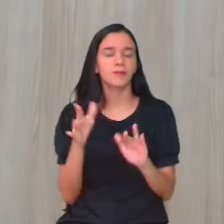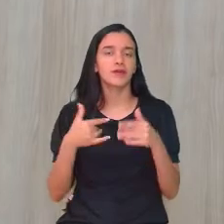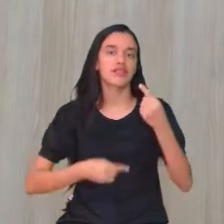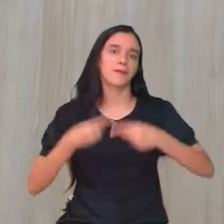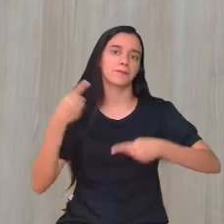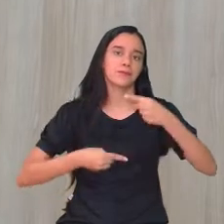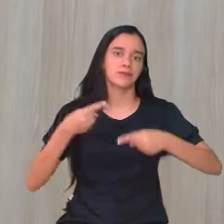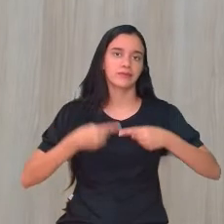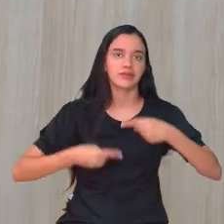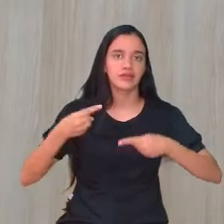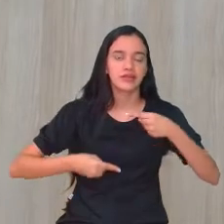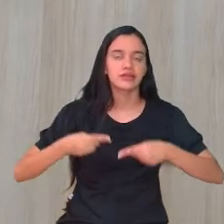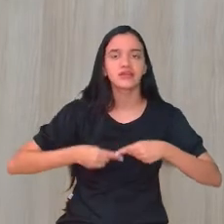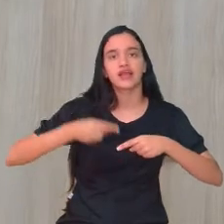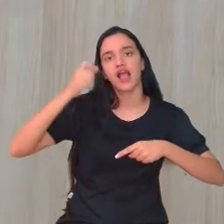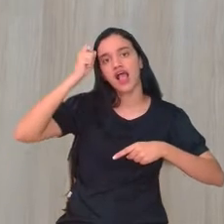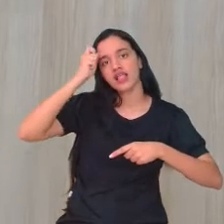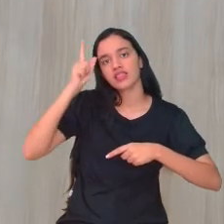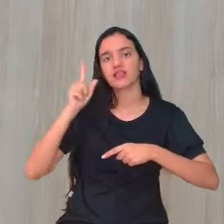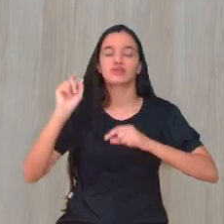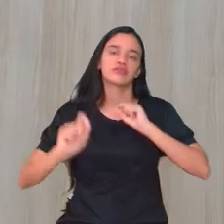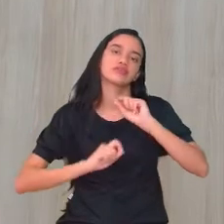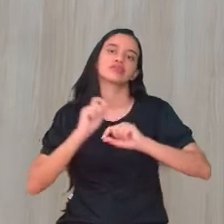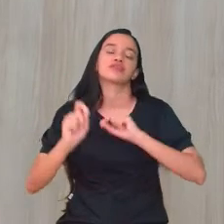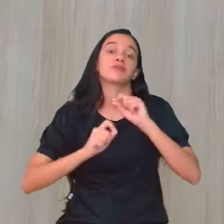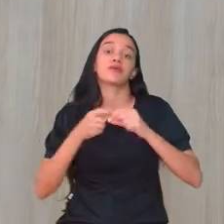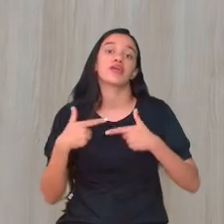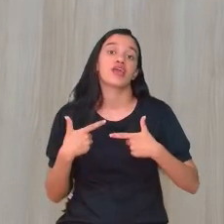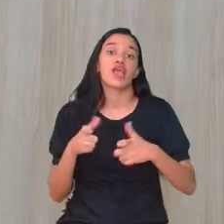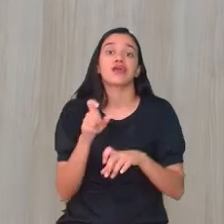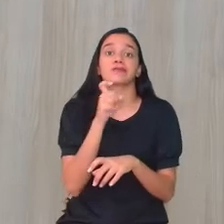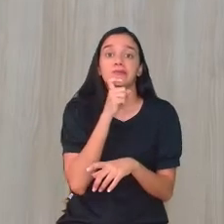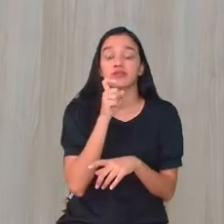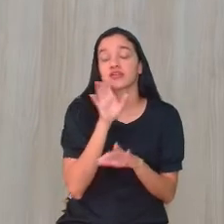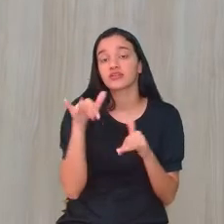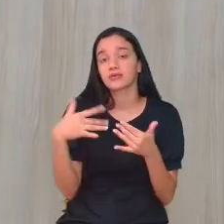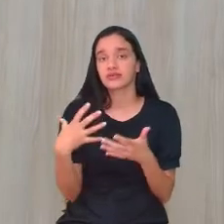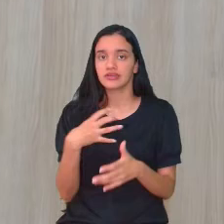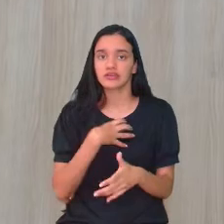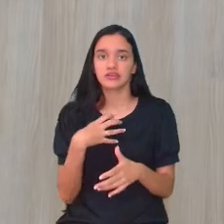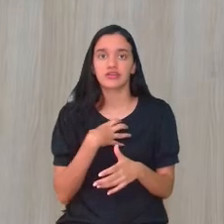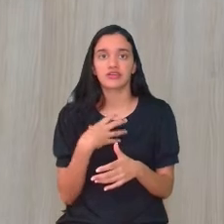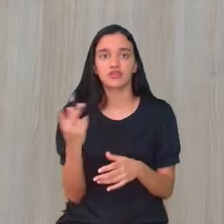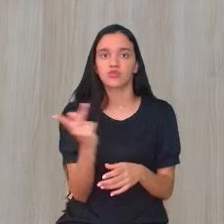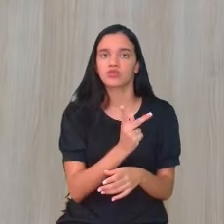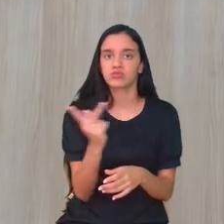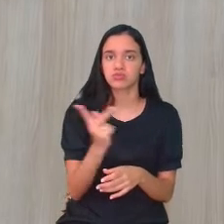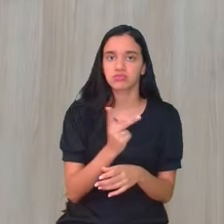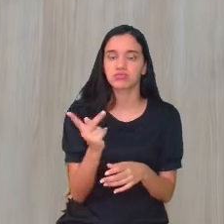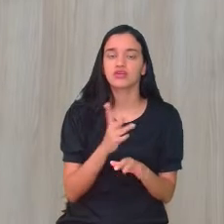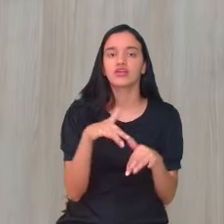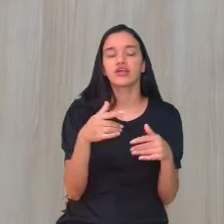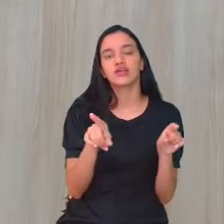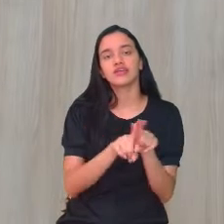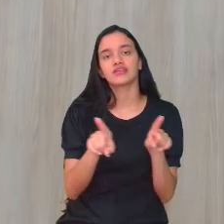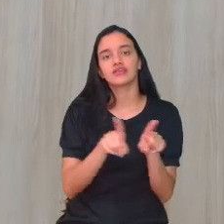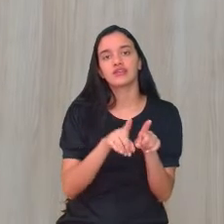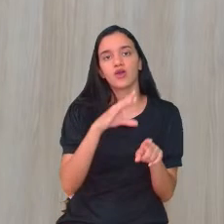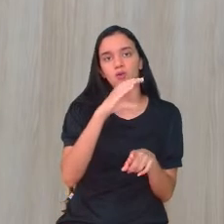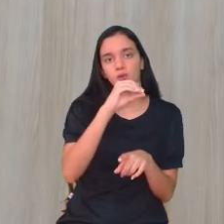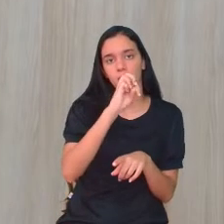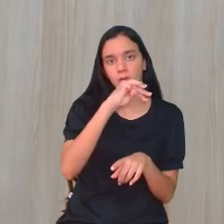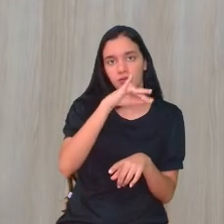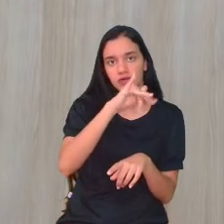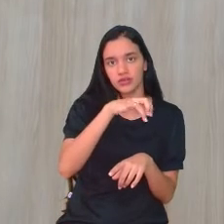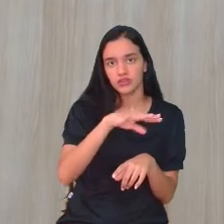política e da ideologia, que foi a chamada Guerra Fria. Então, nesse sentido, eram dois modelos, né, o comunismo soviético e